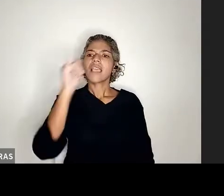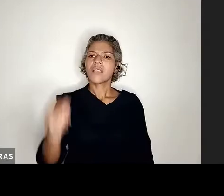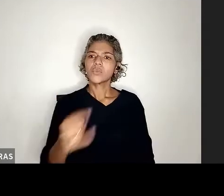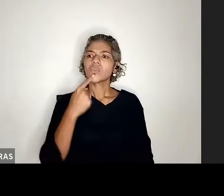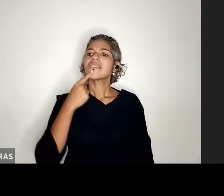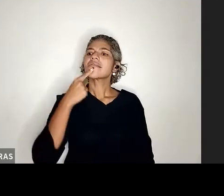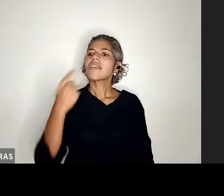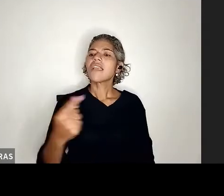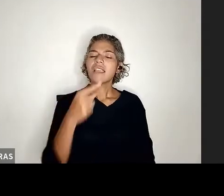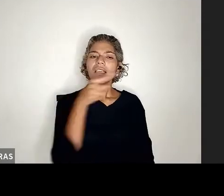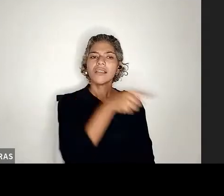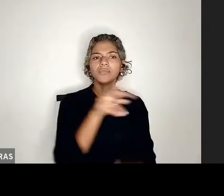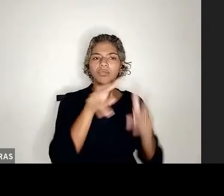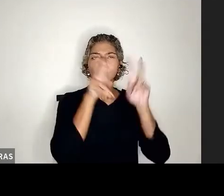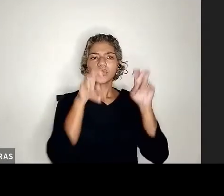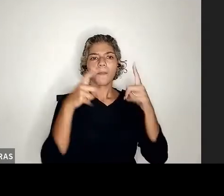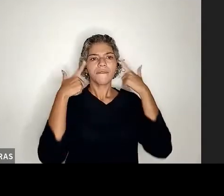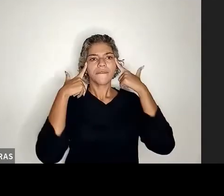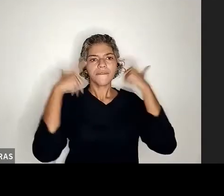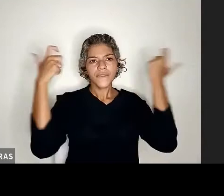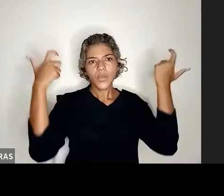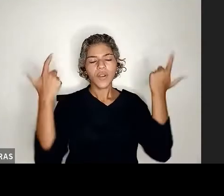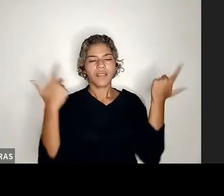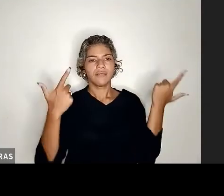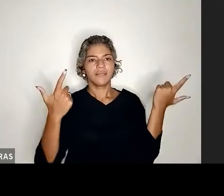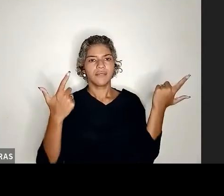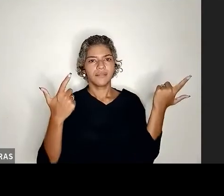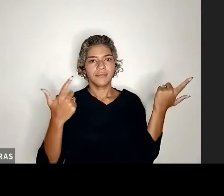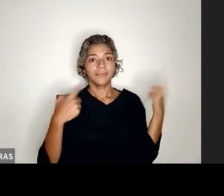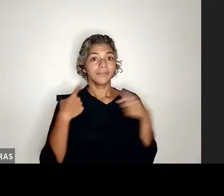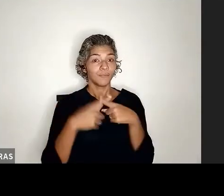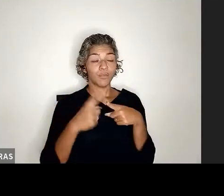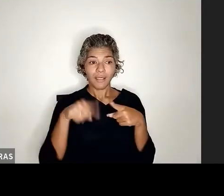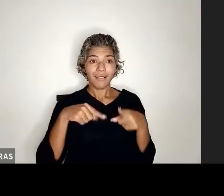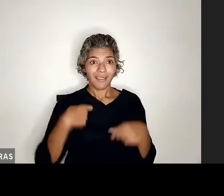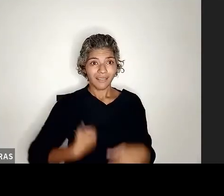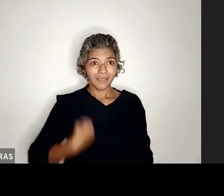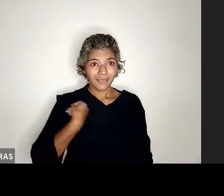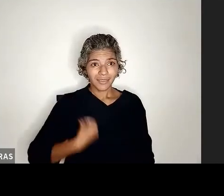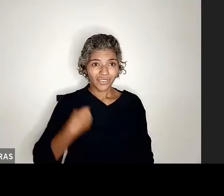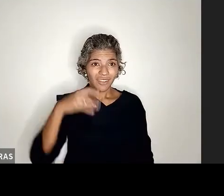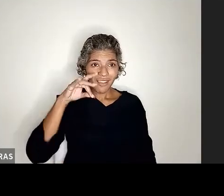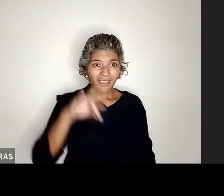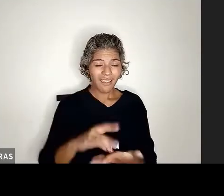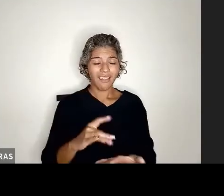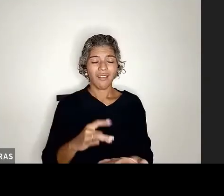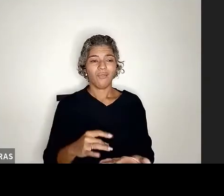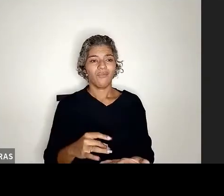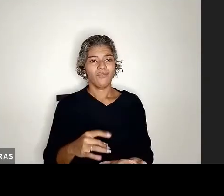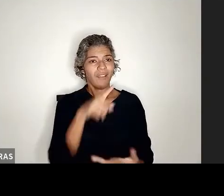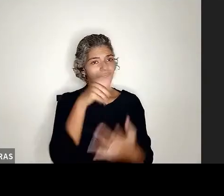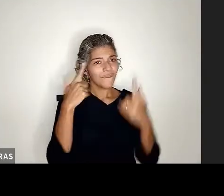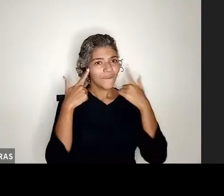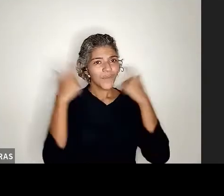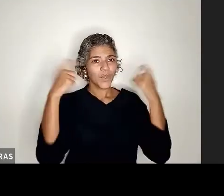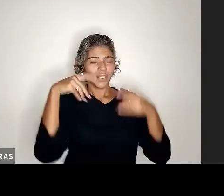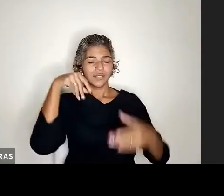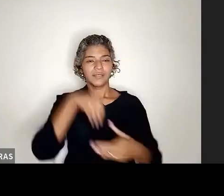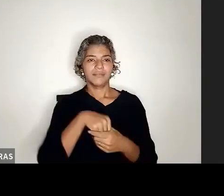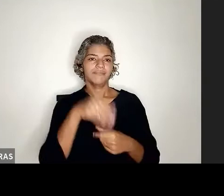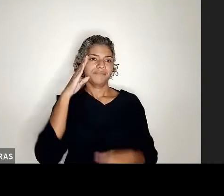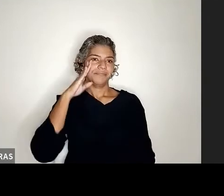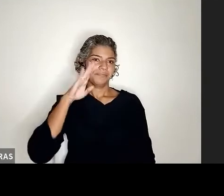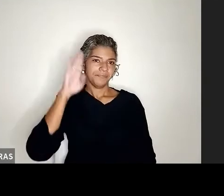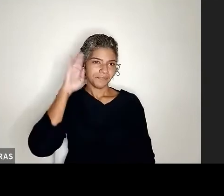com a violência dentro do espaço acadêmico, porque ela é real, ela impacta trajetórias. Nós fizemos um trabalho muito bonito, eu fui